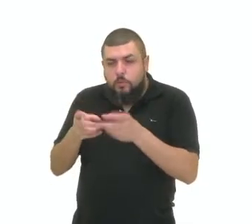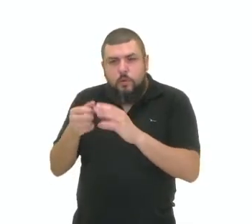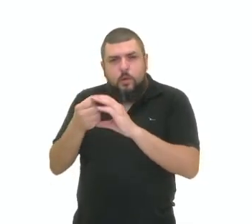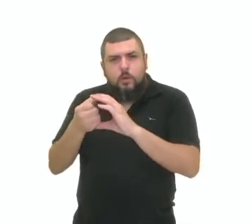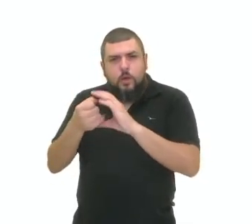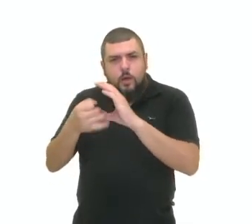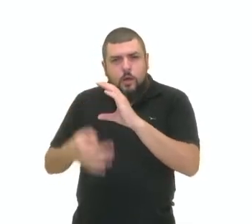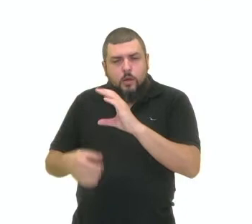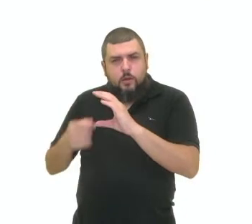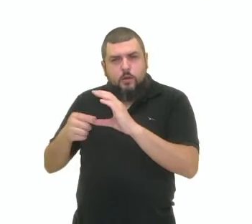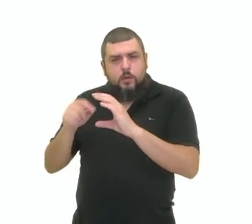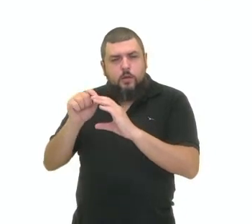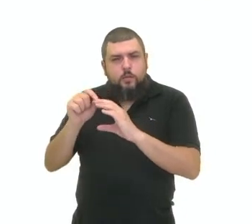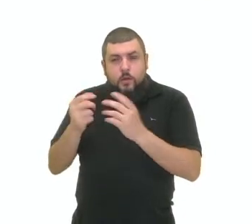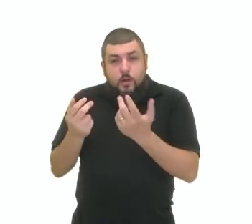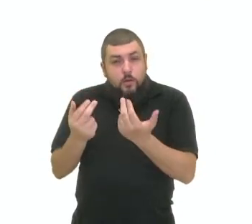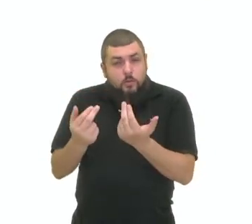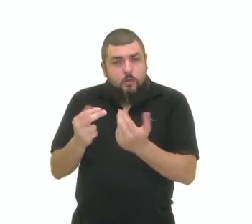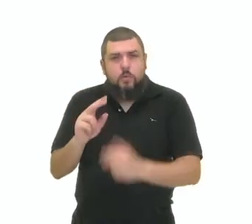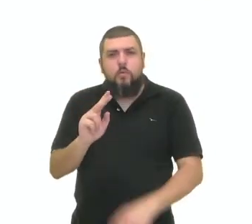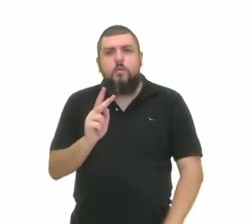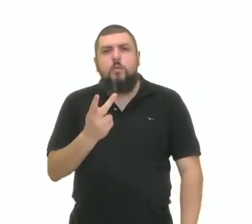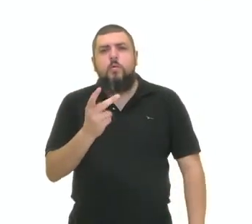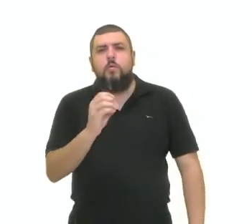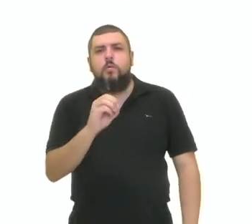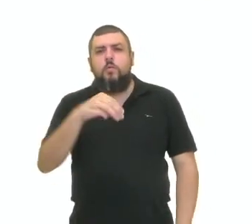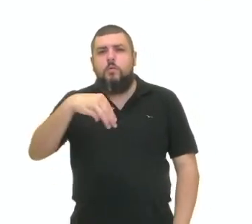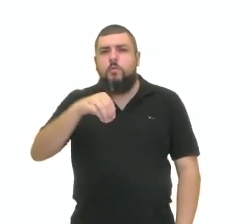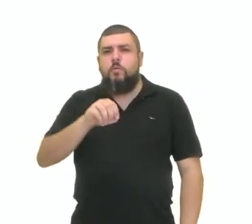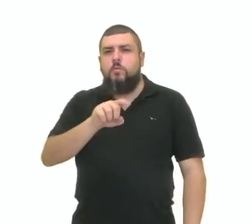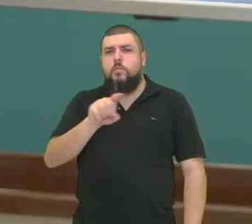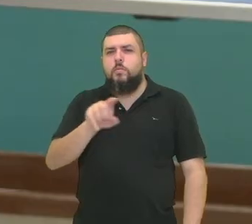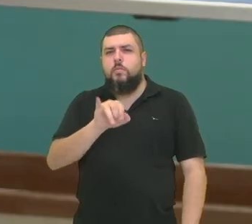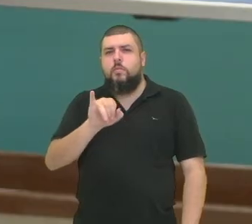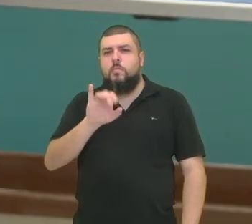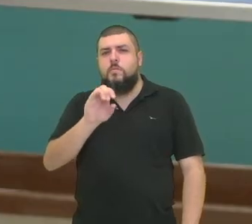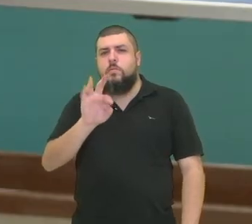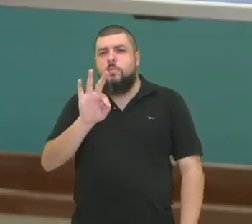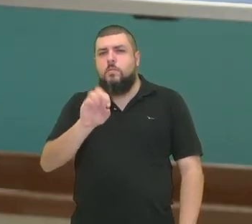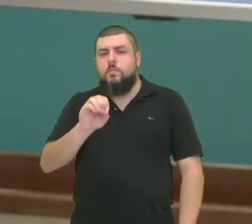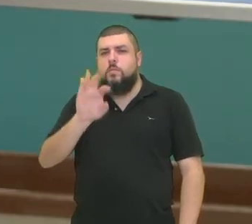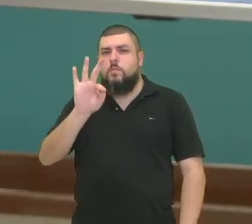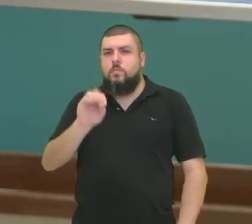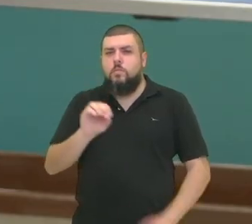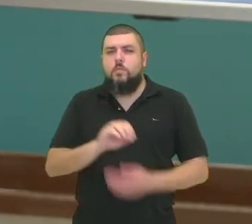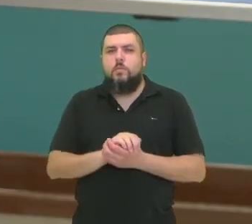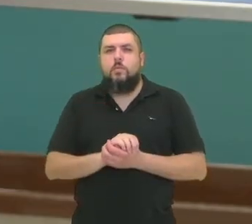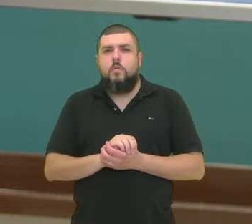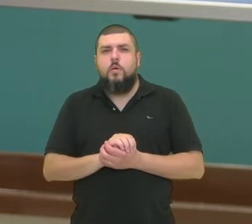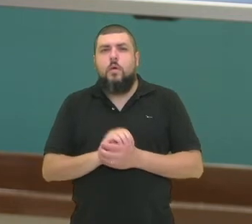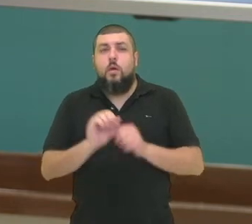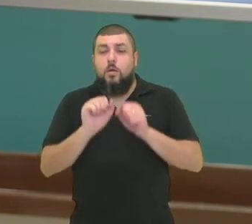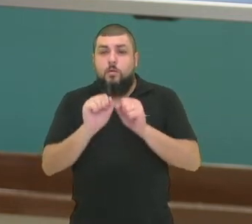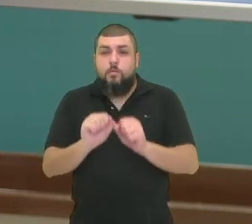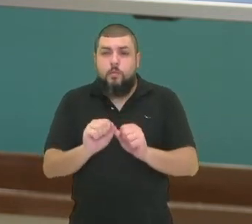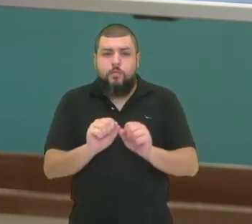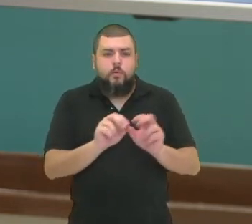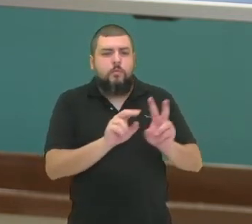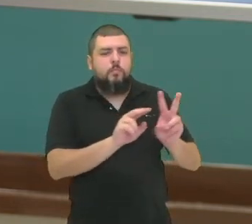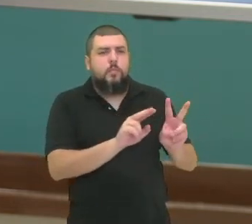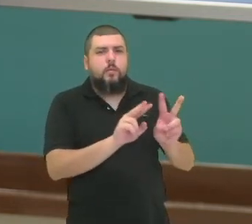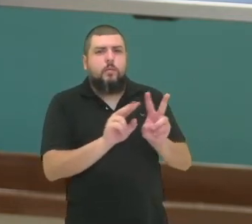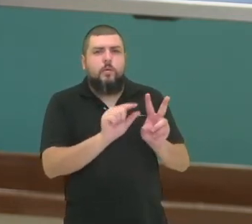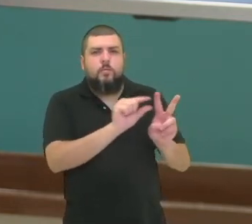chamados homozigotos. Para ser homozigoto, Vzinho, então aparece 2 vezes